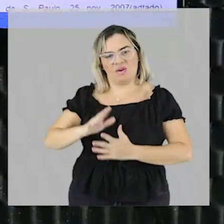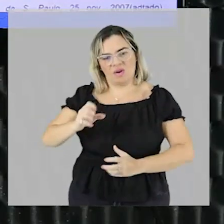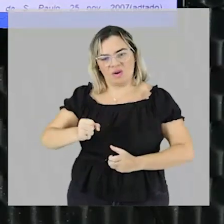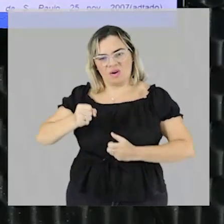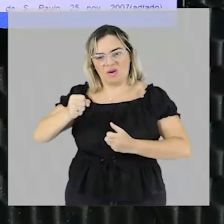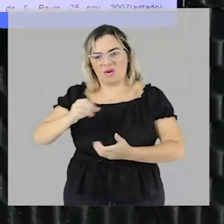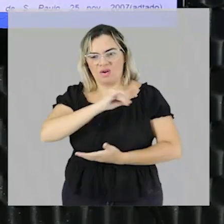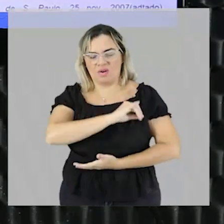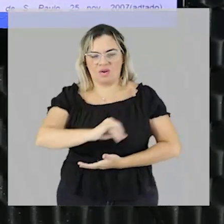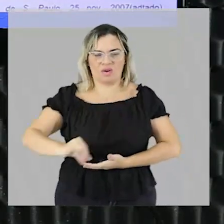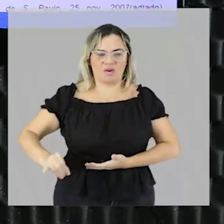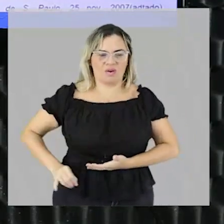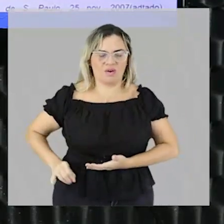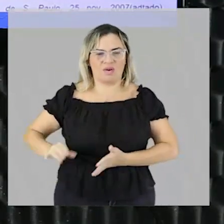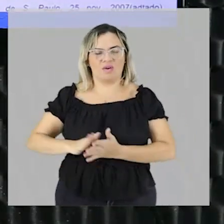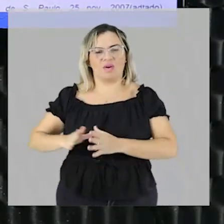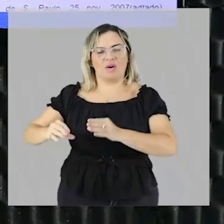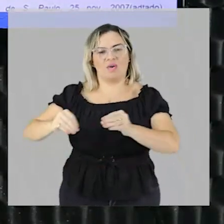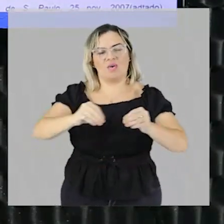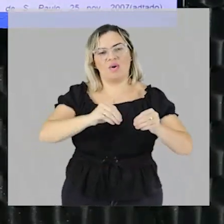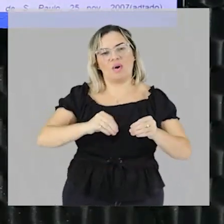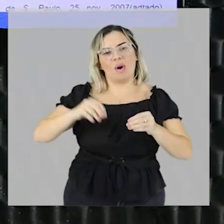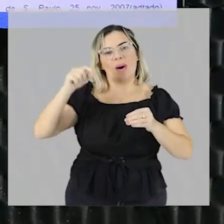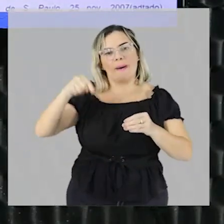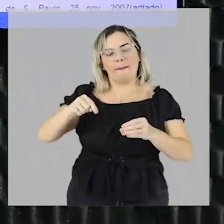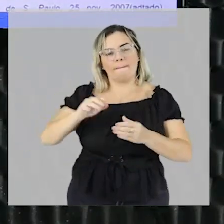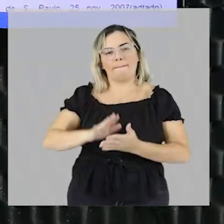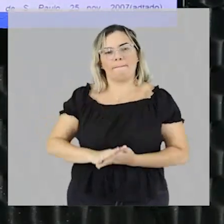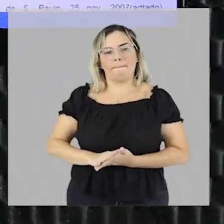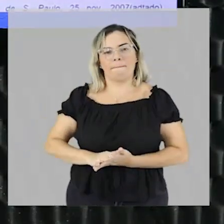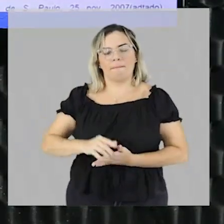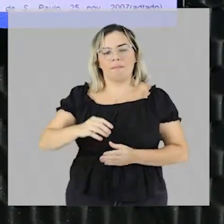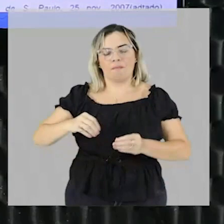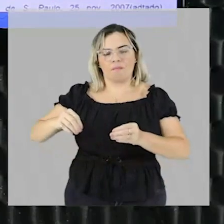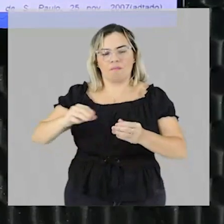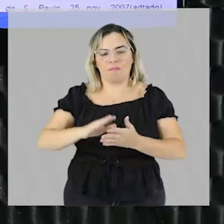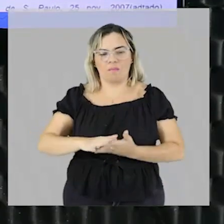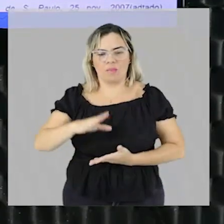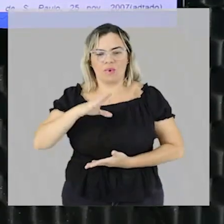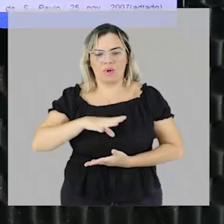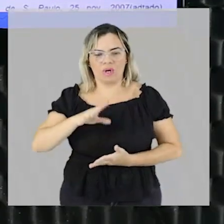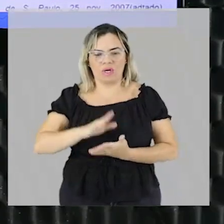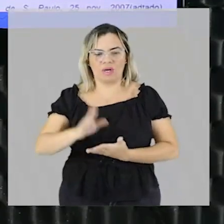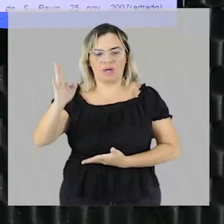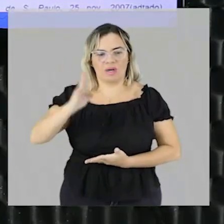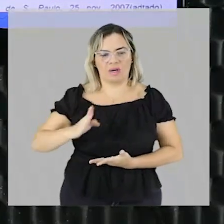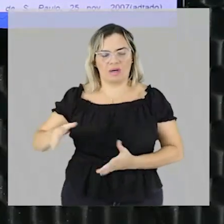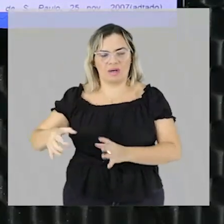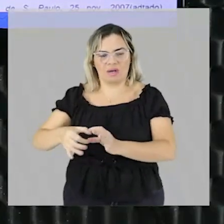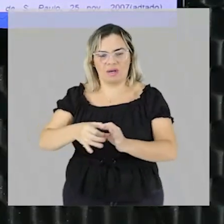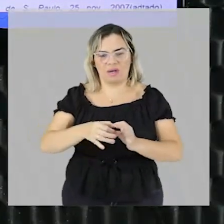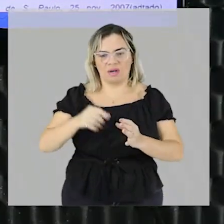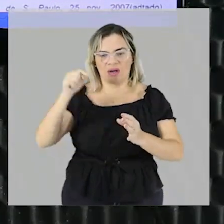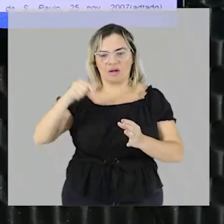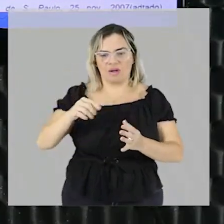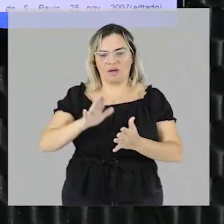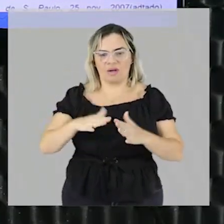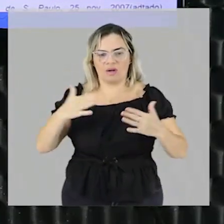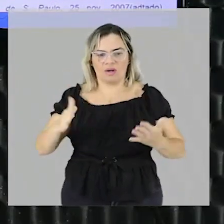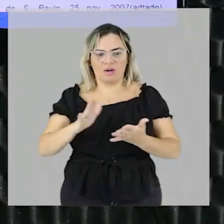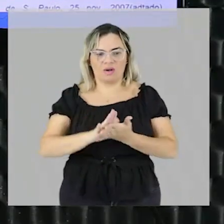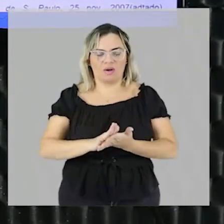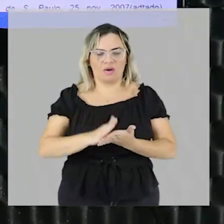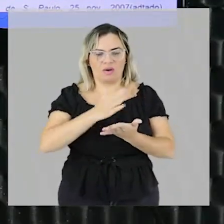império com os territórios de Portugal e Brasil começou já no século XVIII. Então ele já fala que desde o século